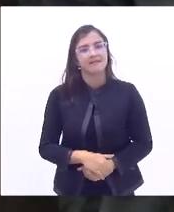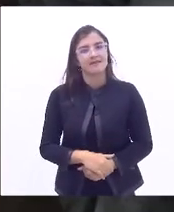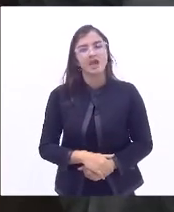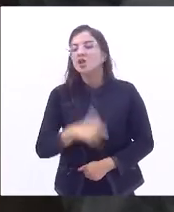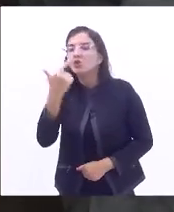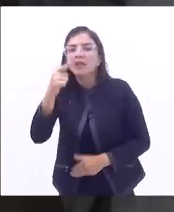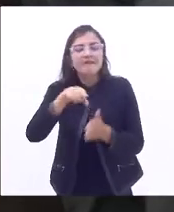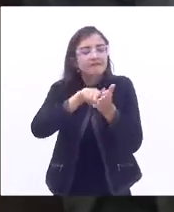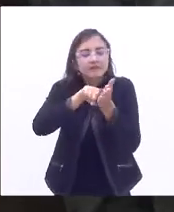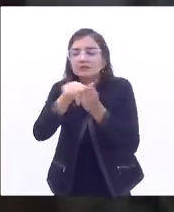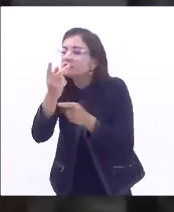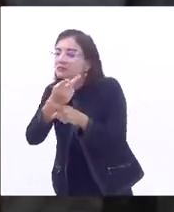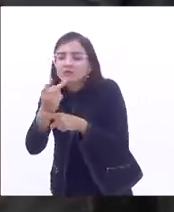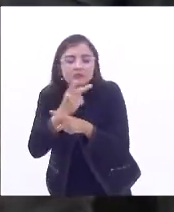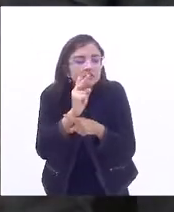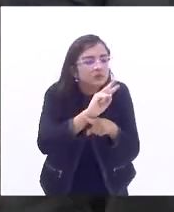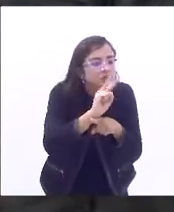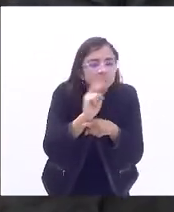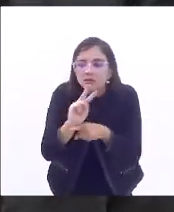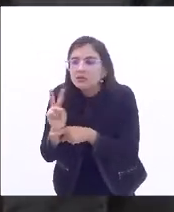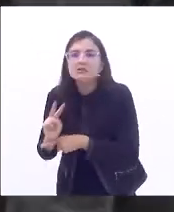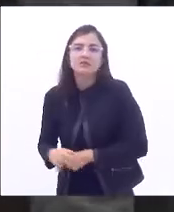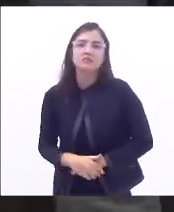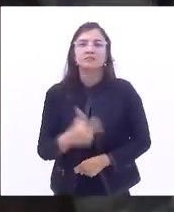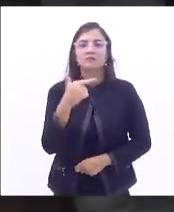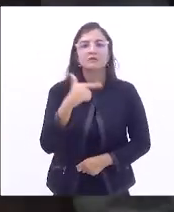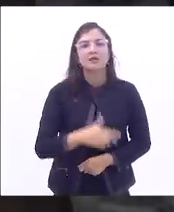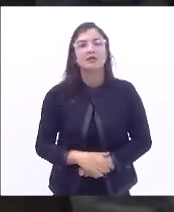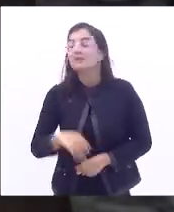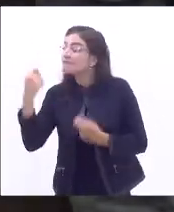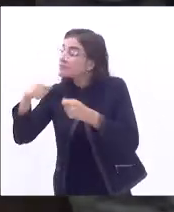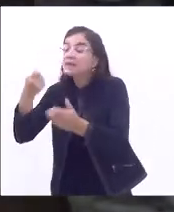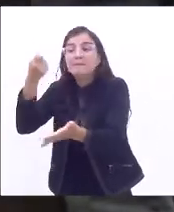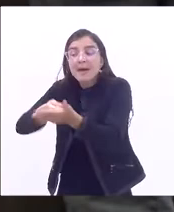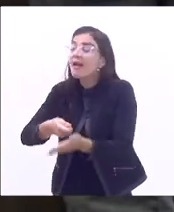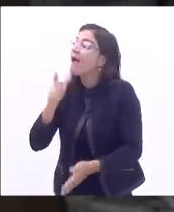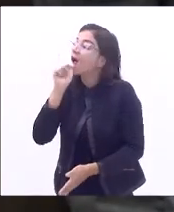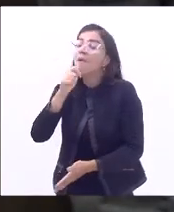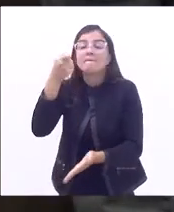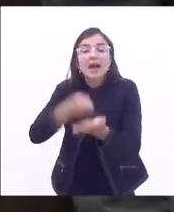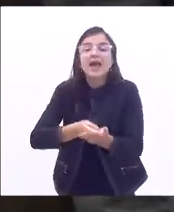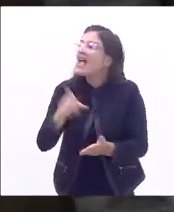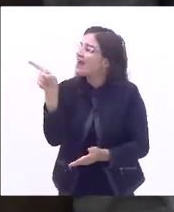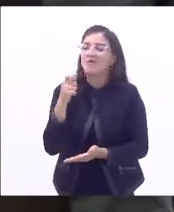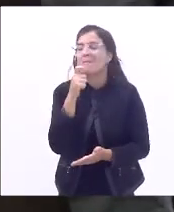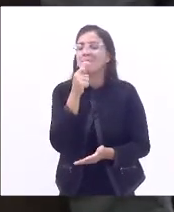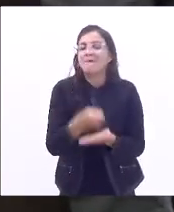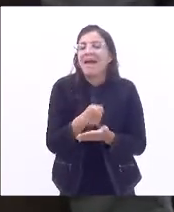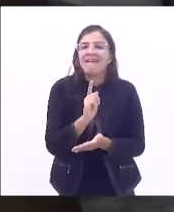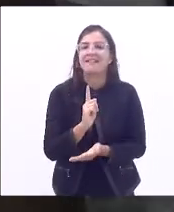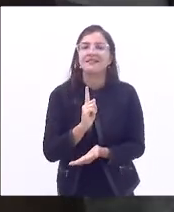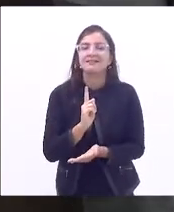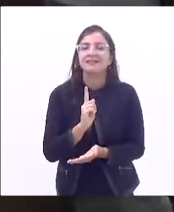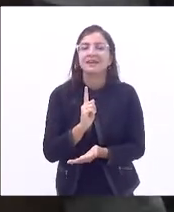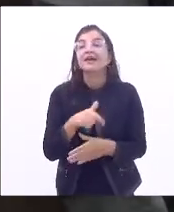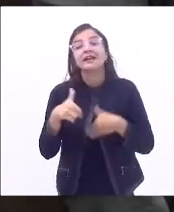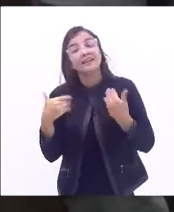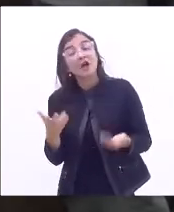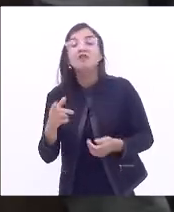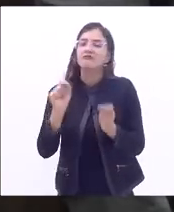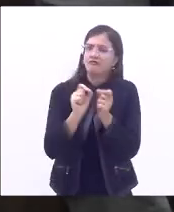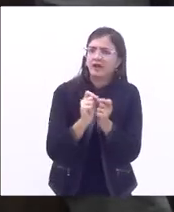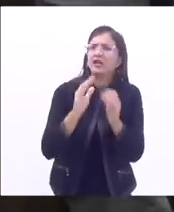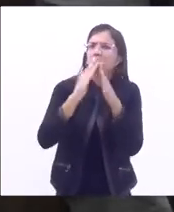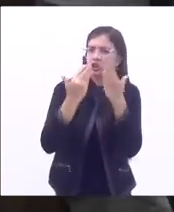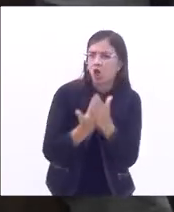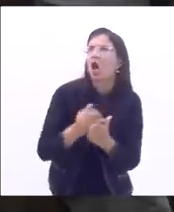essa empresa estar pagando ortóga onerosa da água que utiliza. Nem isso faz. Então, quando fizeram a escola lá, que tem um